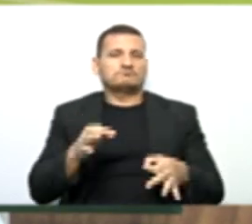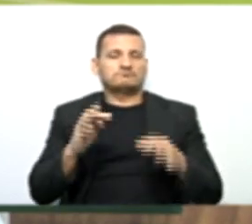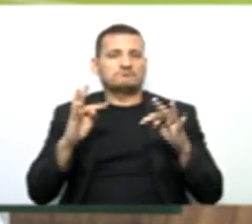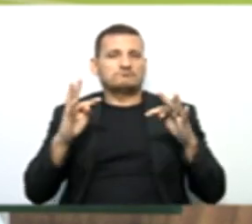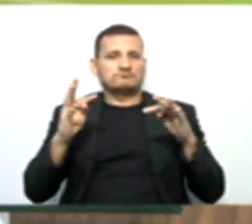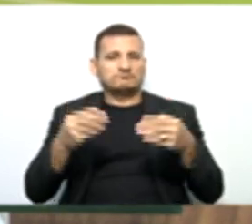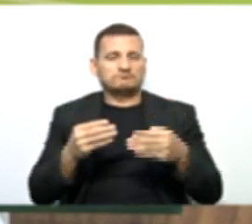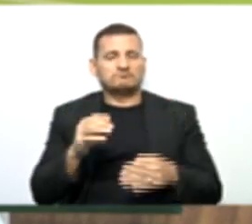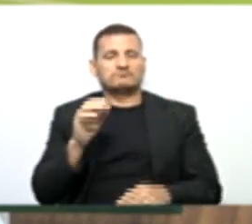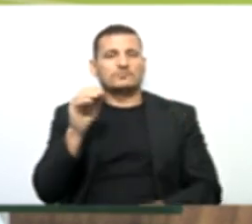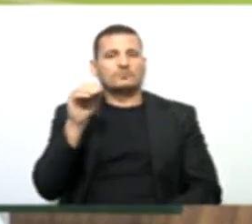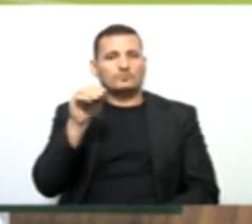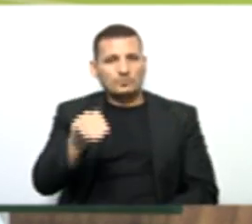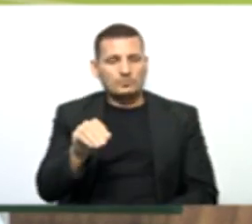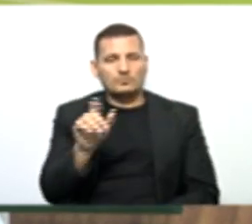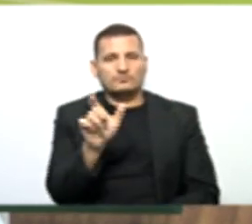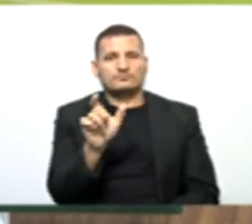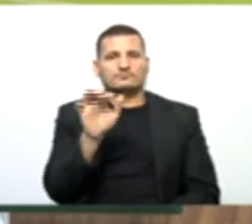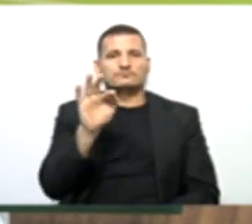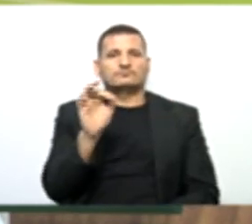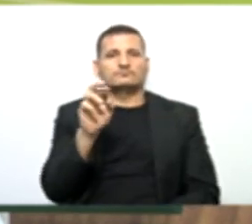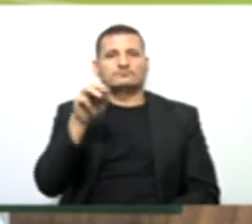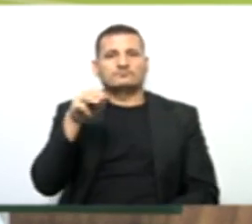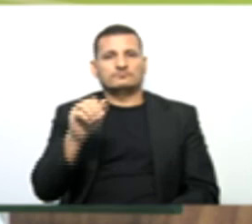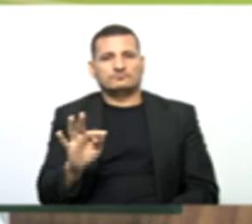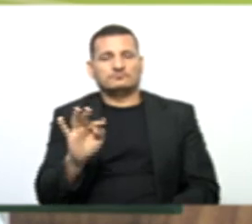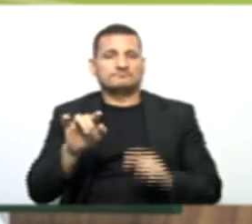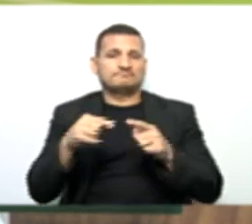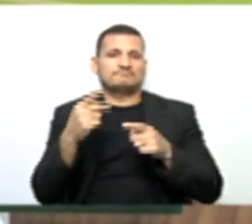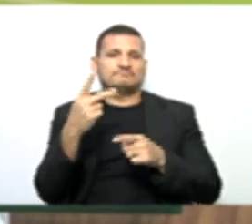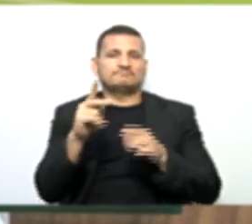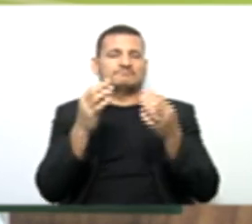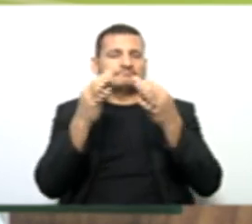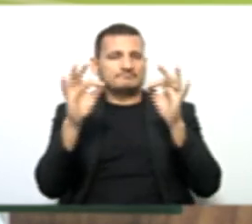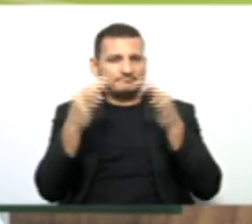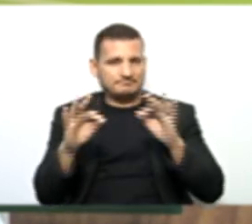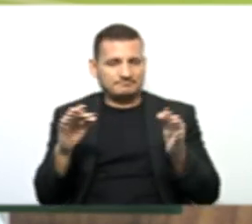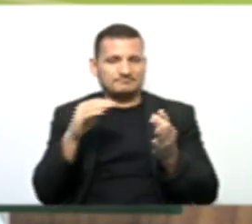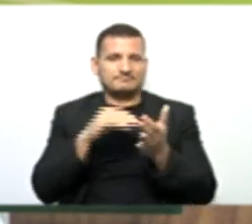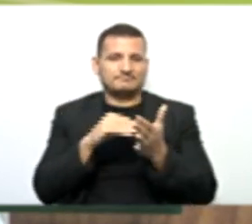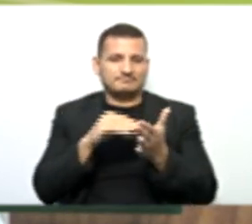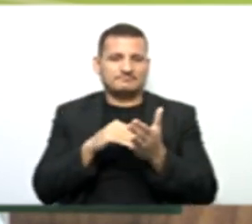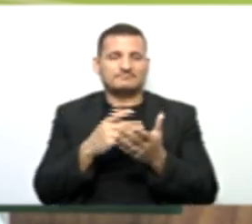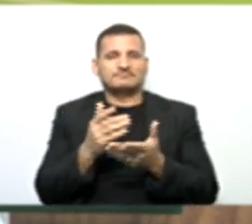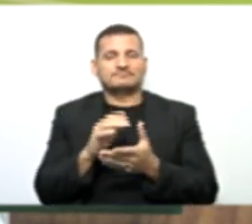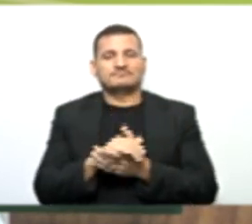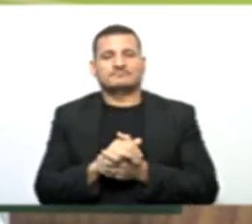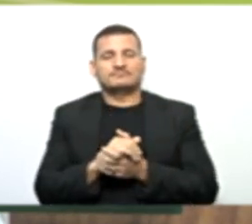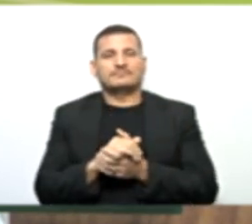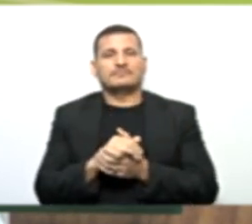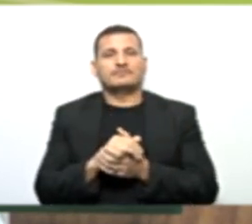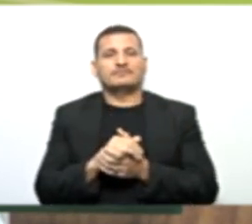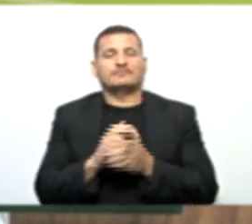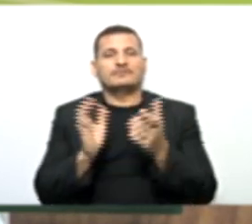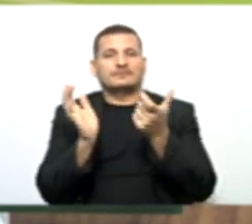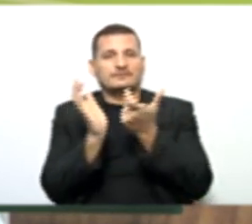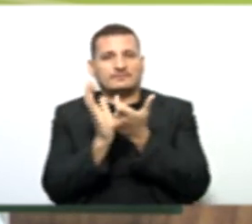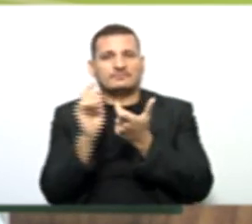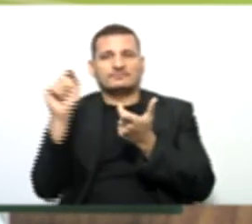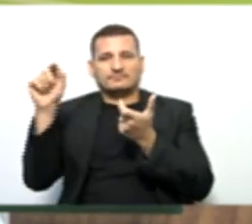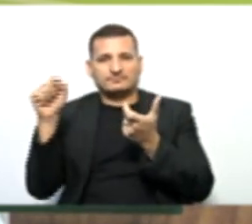formato no final, porém, a sintaxe dele não foi perfeita. Faltou dois pontos no final da classe, do